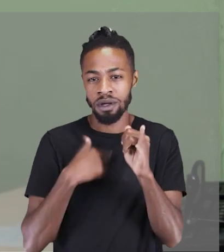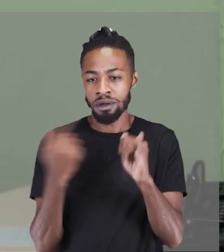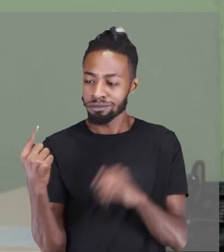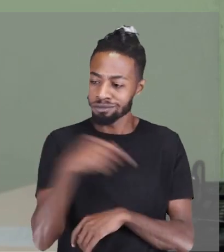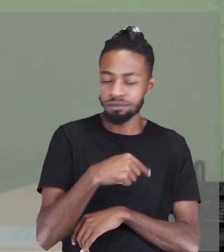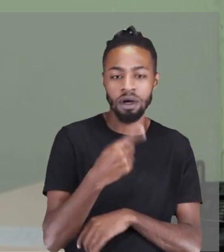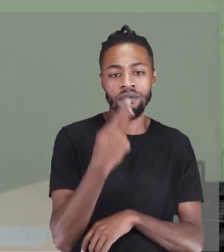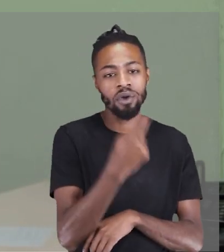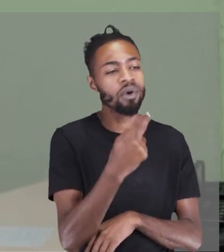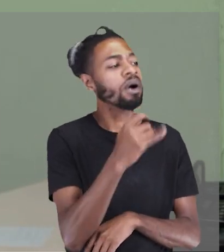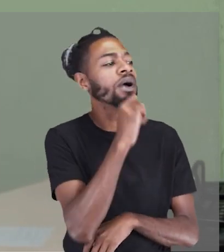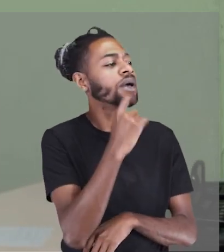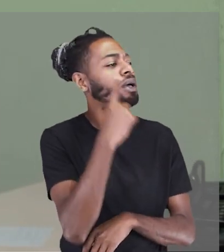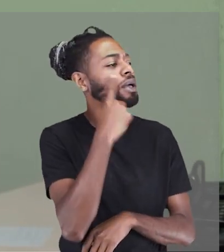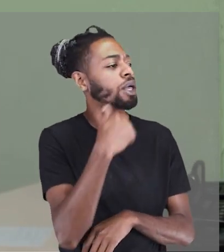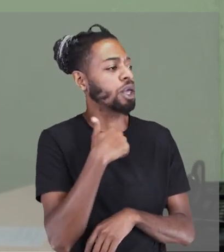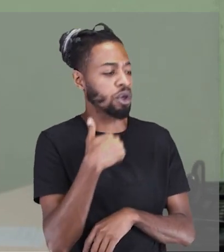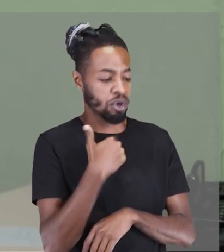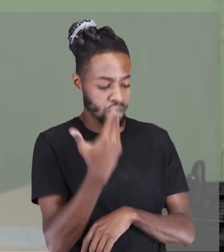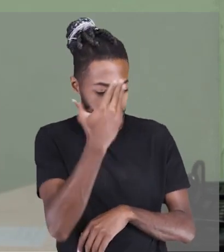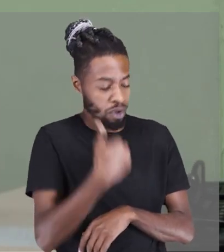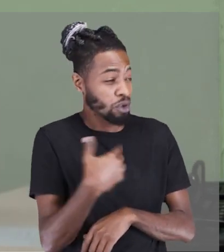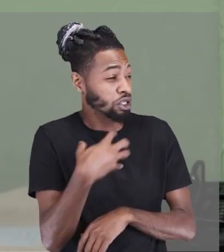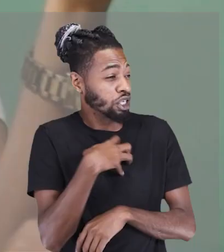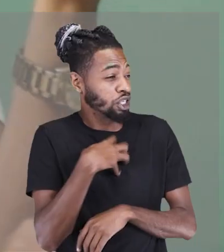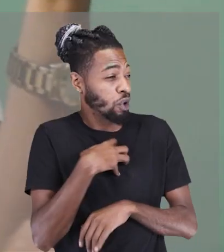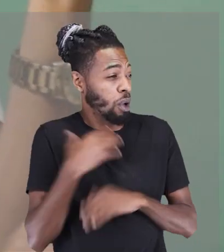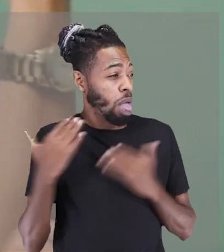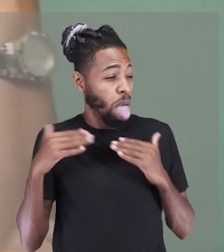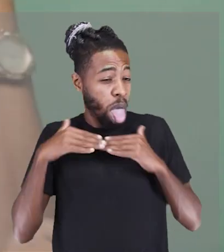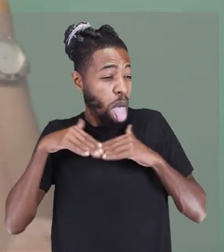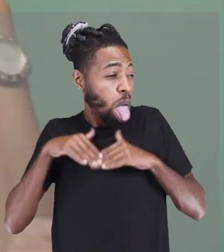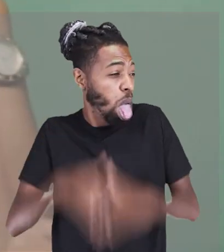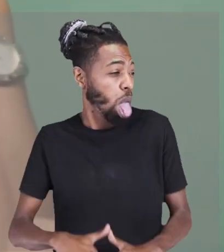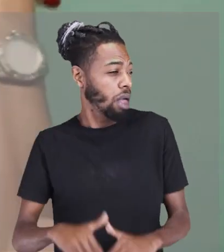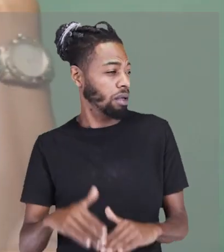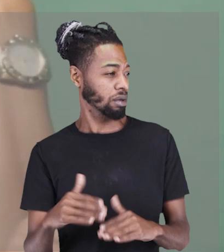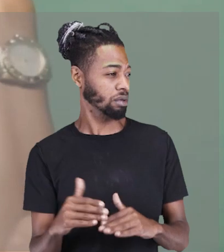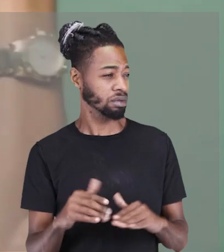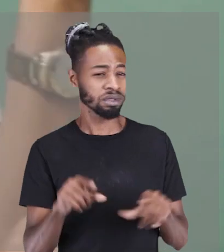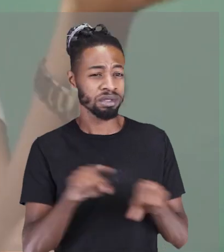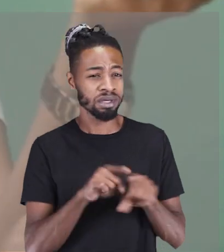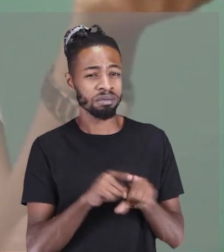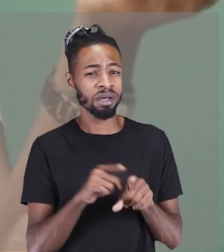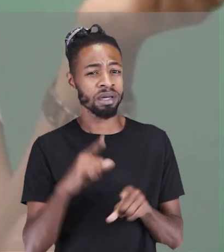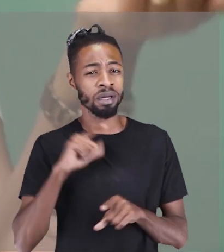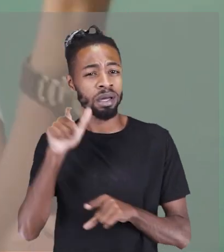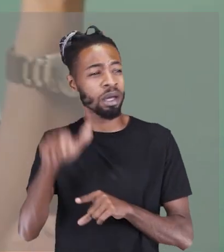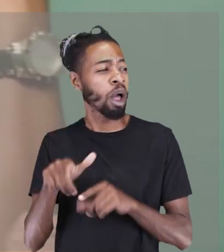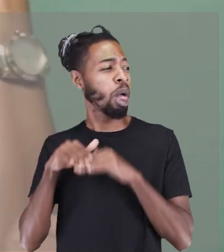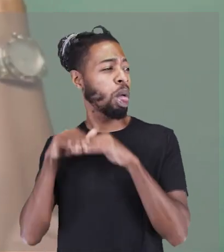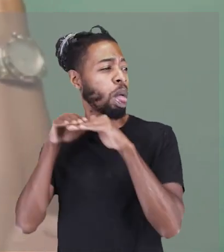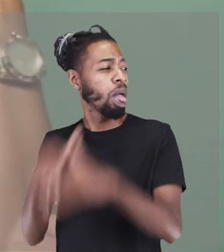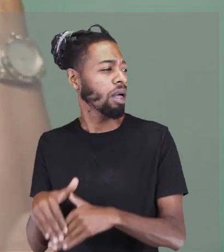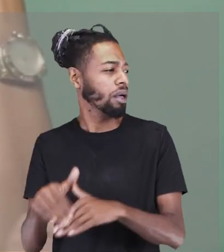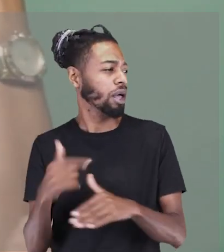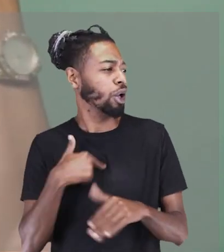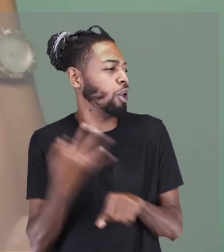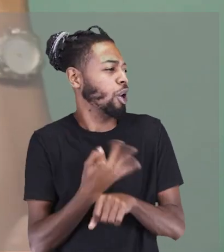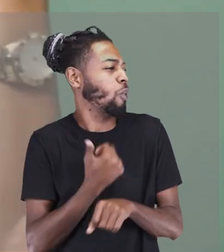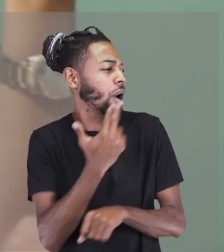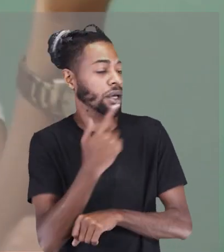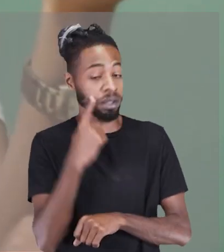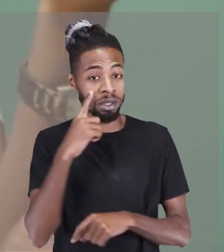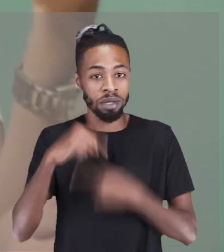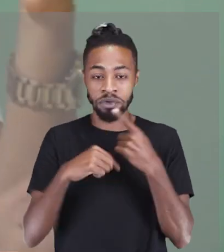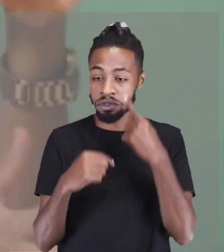um dia, um aluno veio e falou: olha, eu não aguento mais. Eu não aguento porque eu estou me humilhando e humilhando os outros e eu não aguento. E